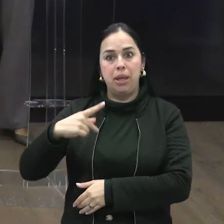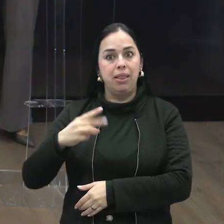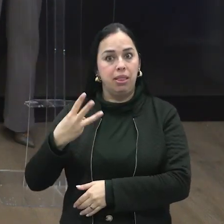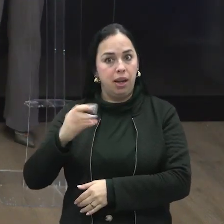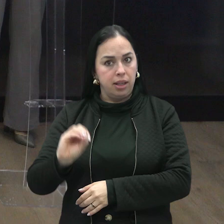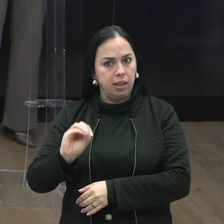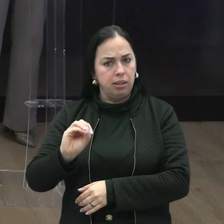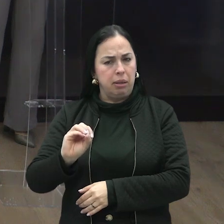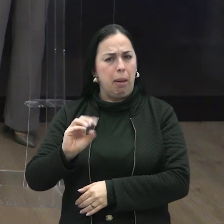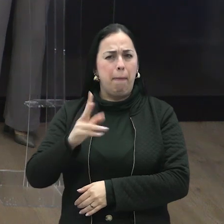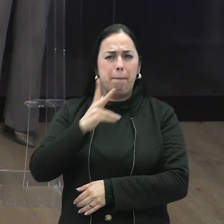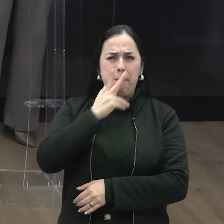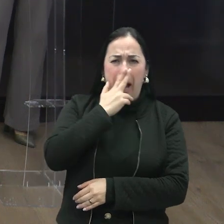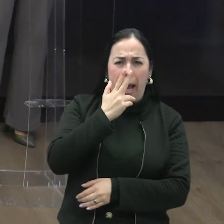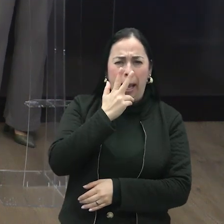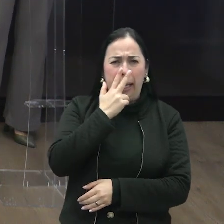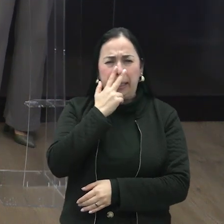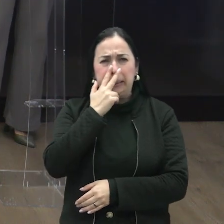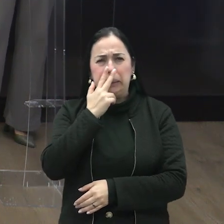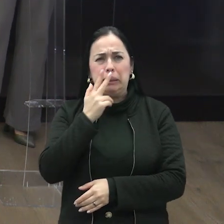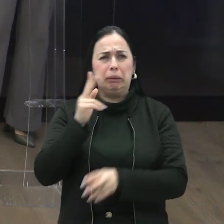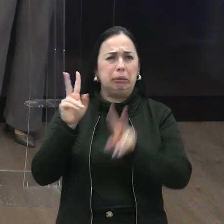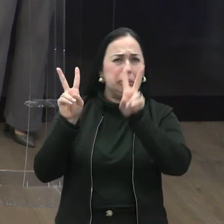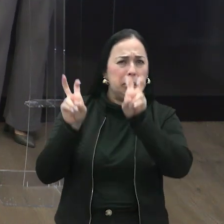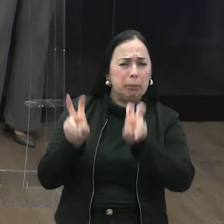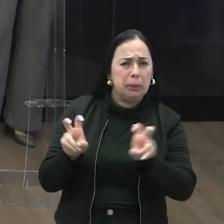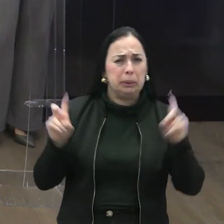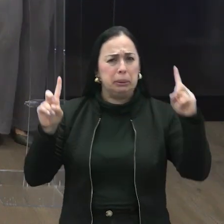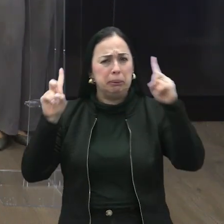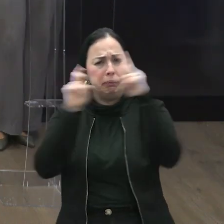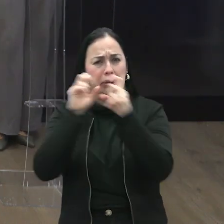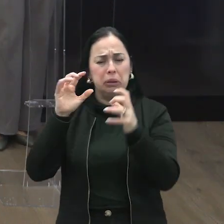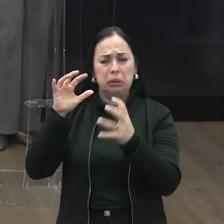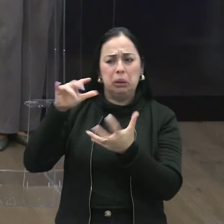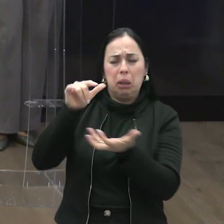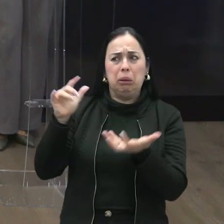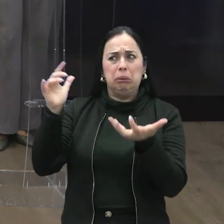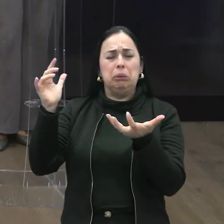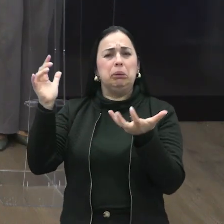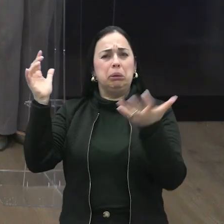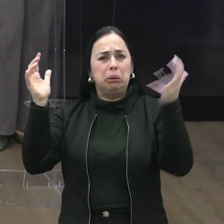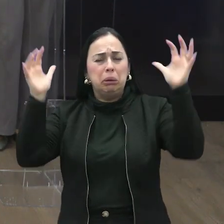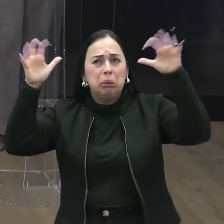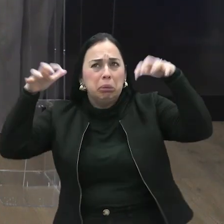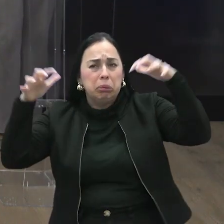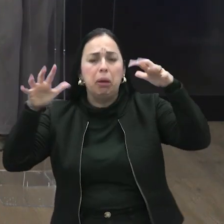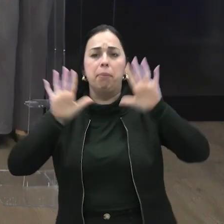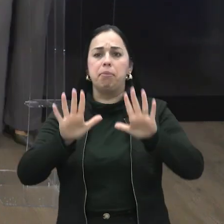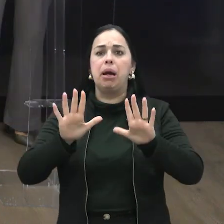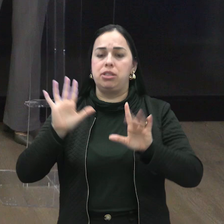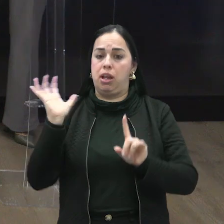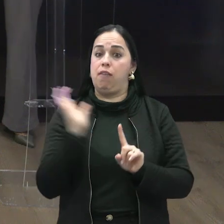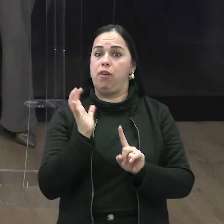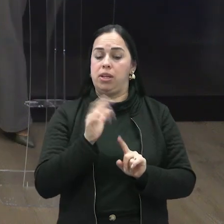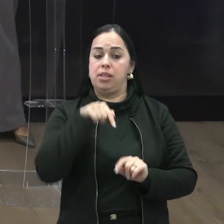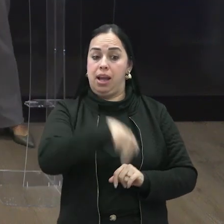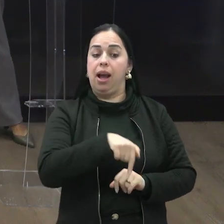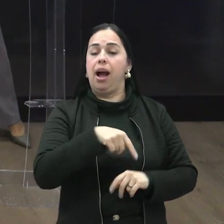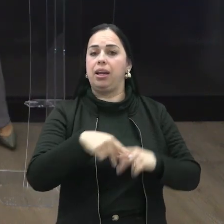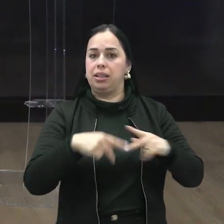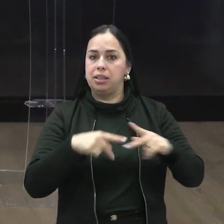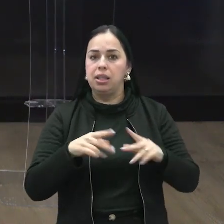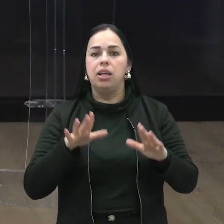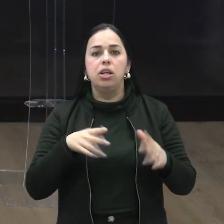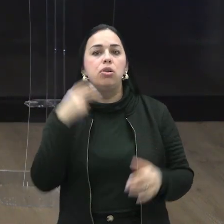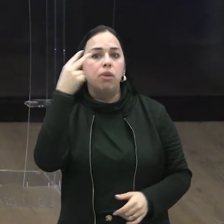COP30. Parece algo distante, com questões globais, mas tem reflexos diretos no município e os vereadores falaram